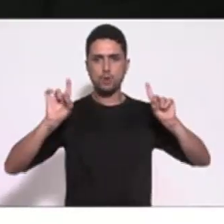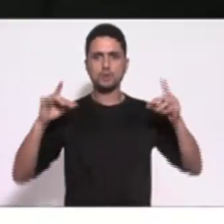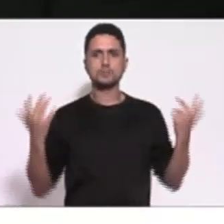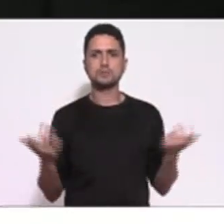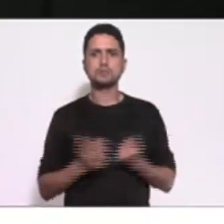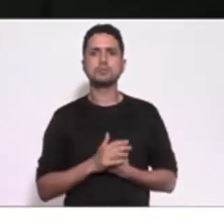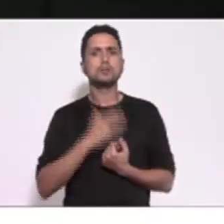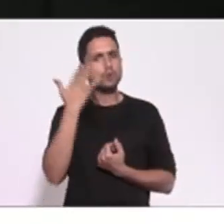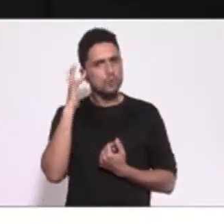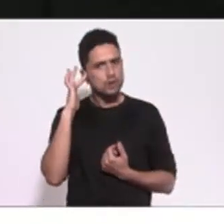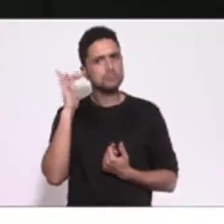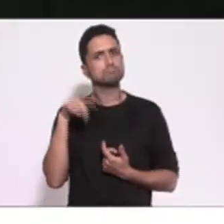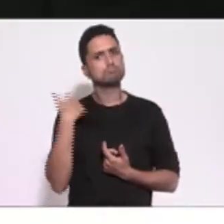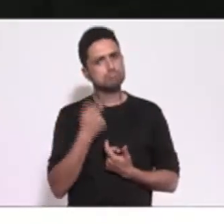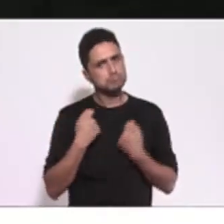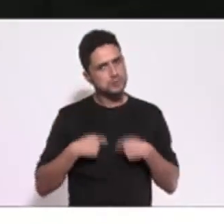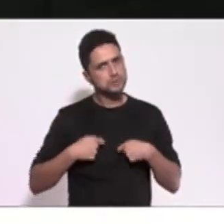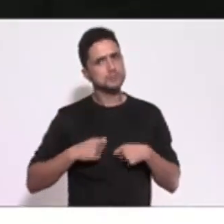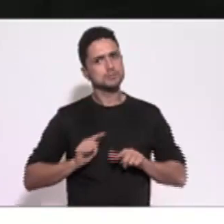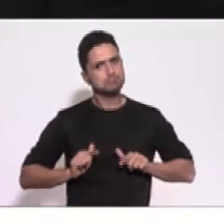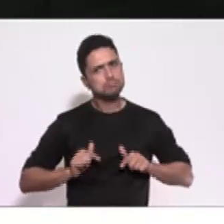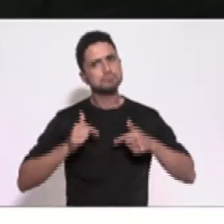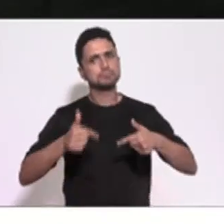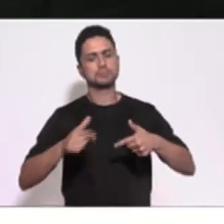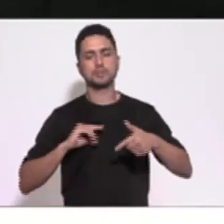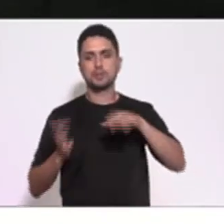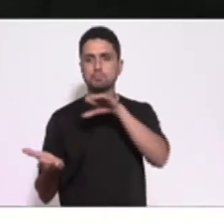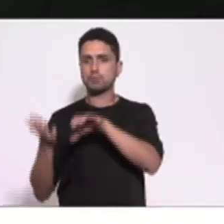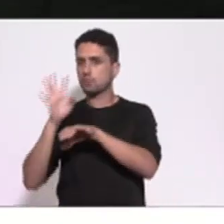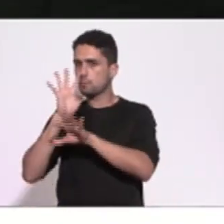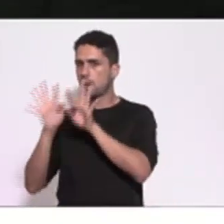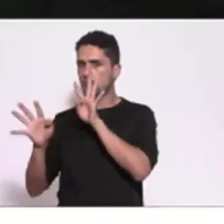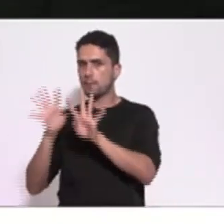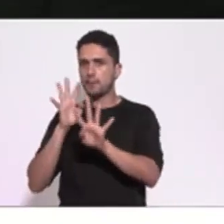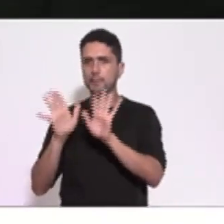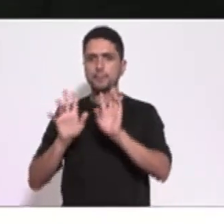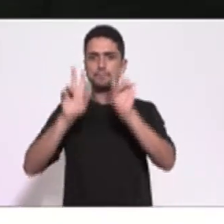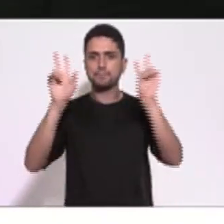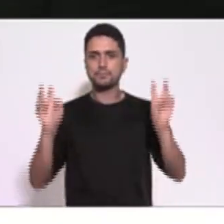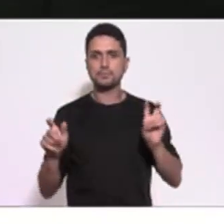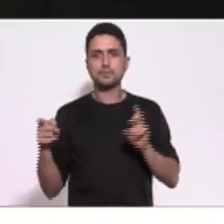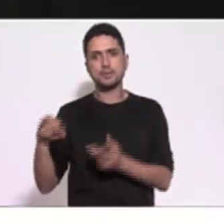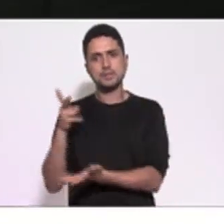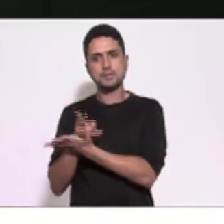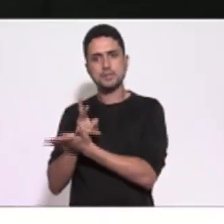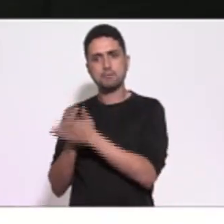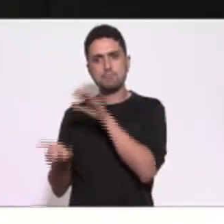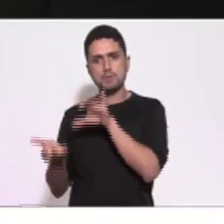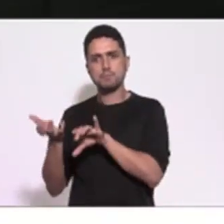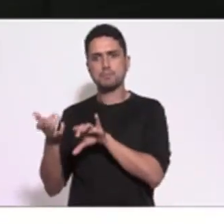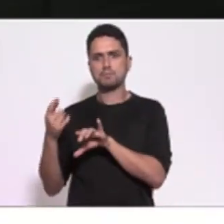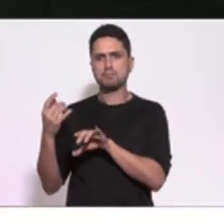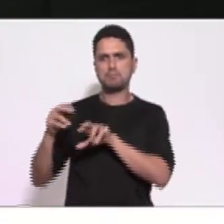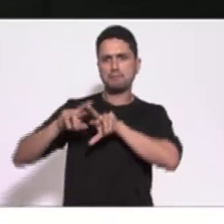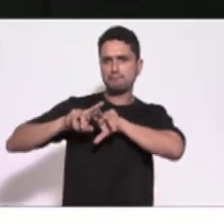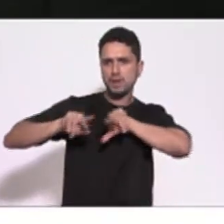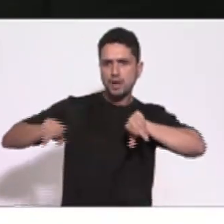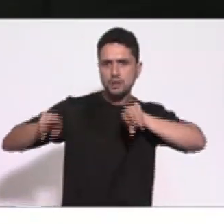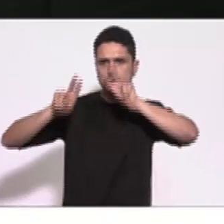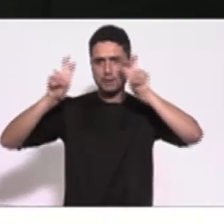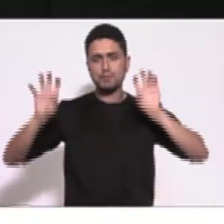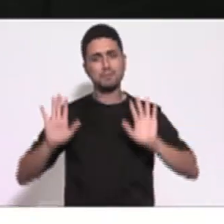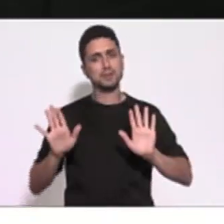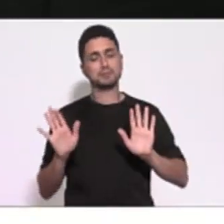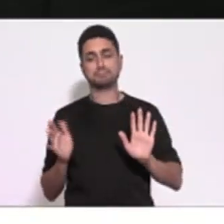Uma crítica ao histórico da bancada federal no Congresso, que sempre se ateve a temas dos mais diversos, mas